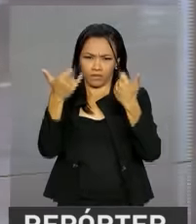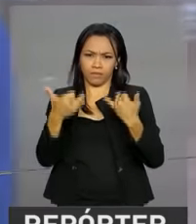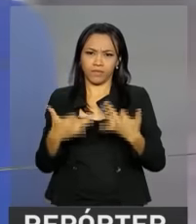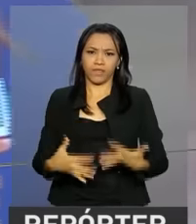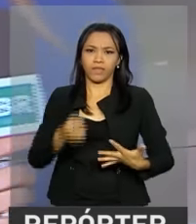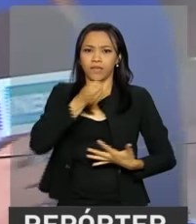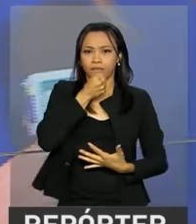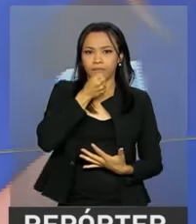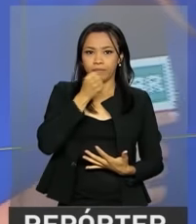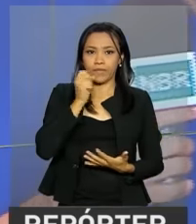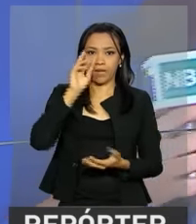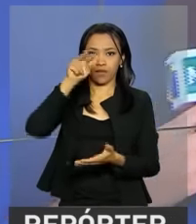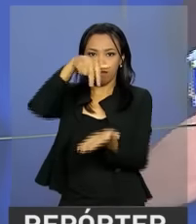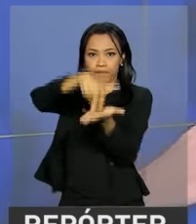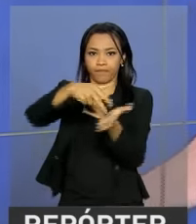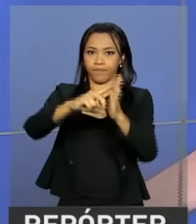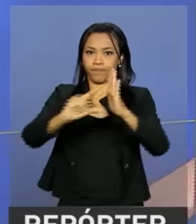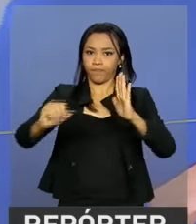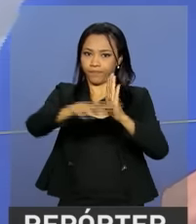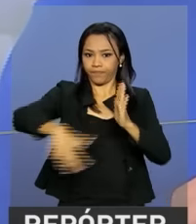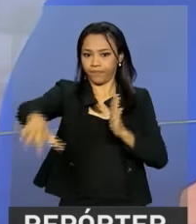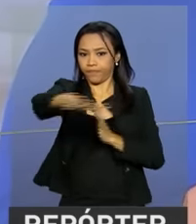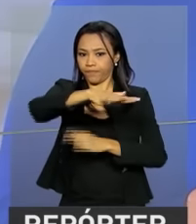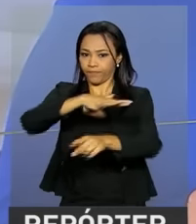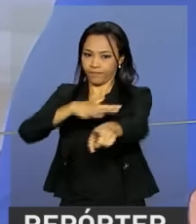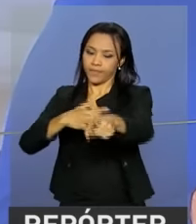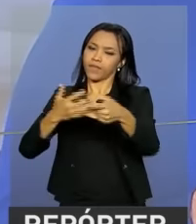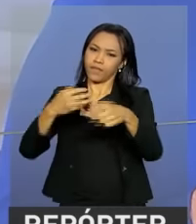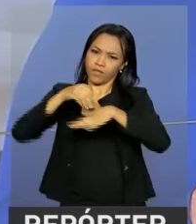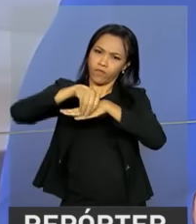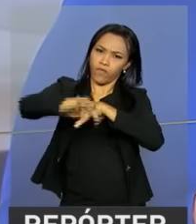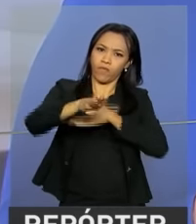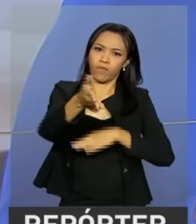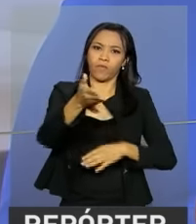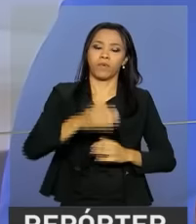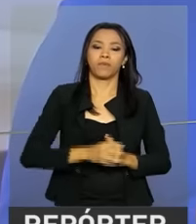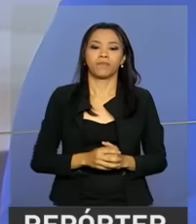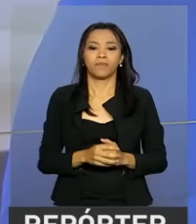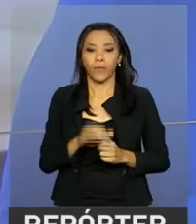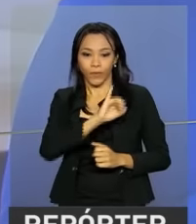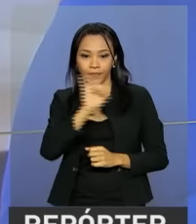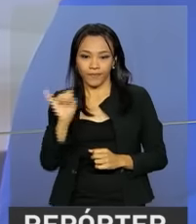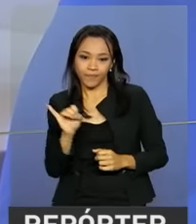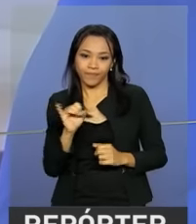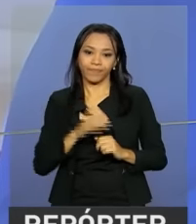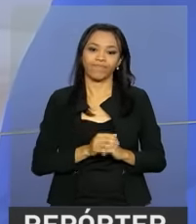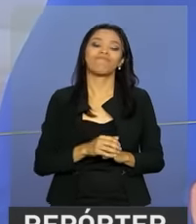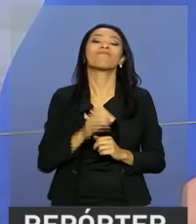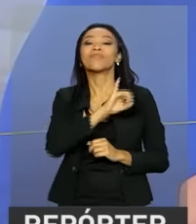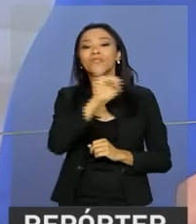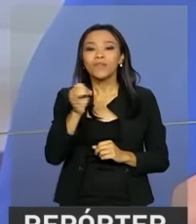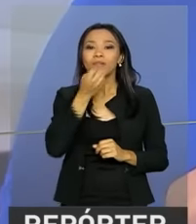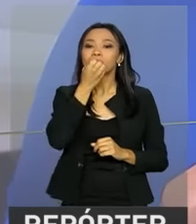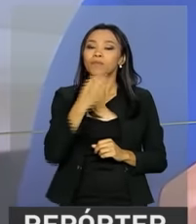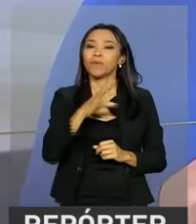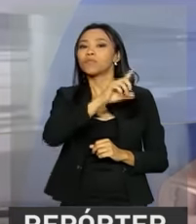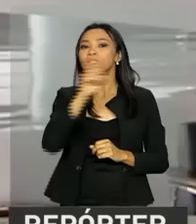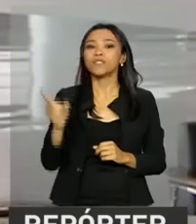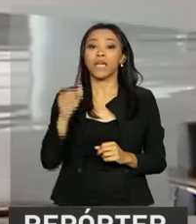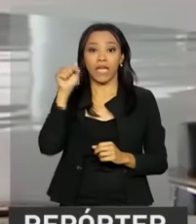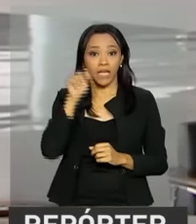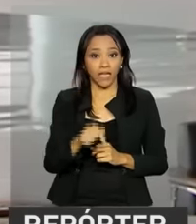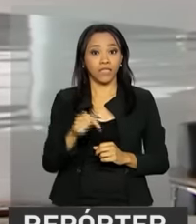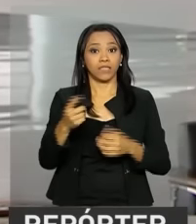Noronha que está no palácio Planalto e tem mais informações pra gente Oi Gabi oi Leandro Bom dia esse